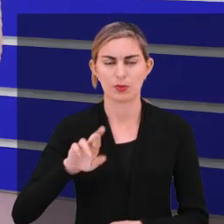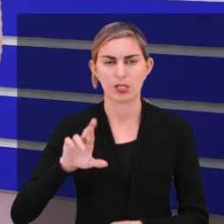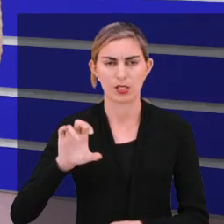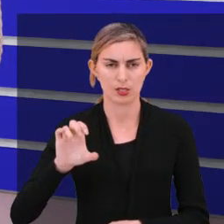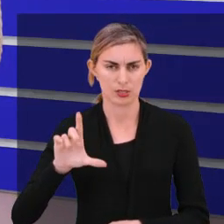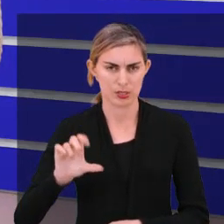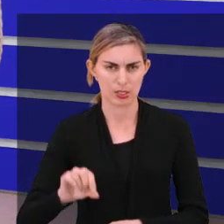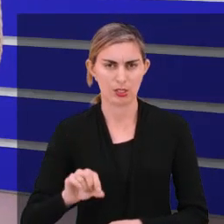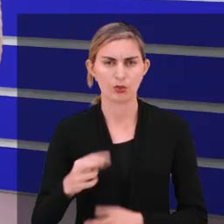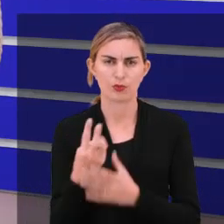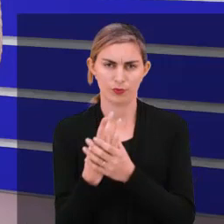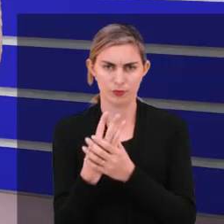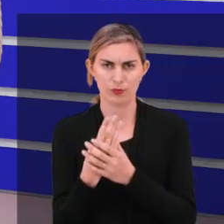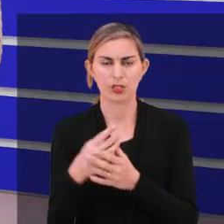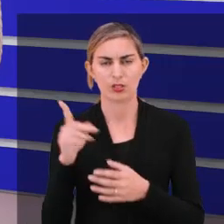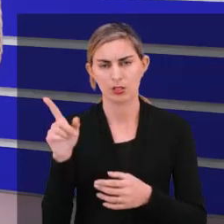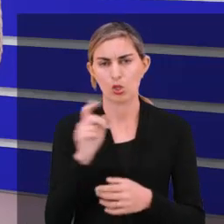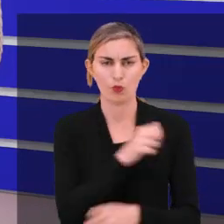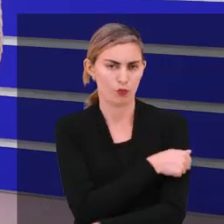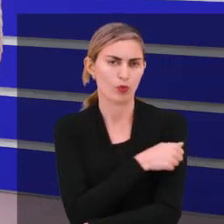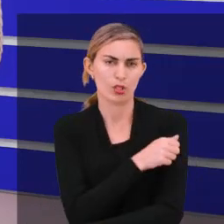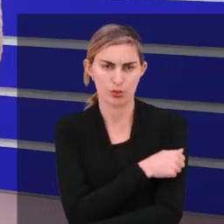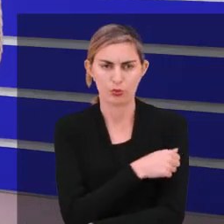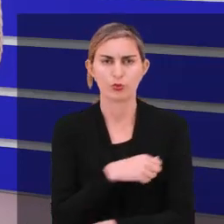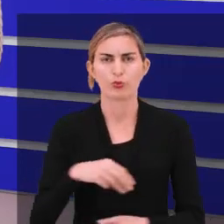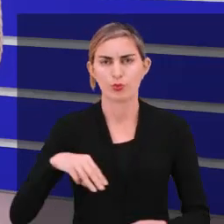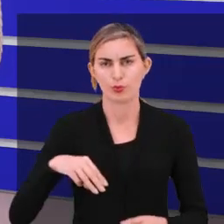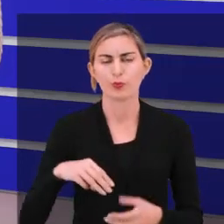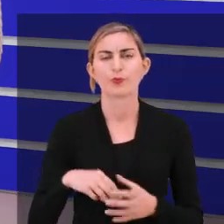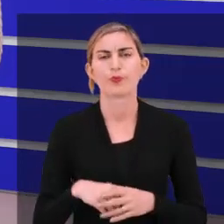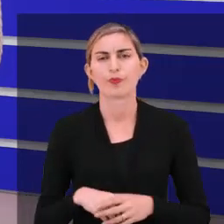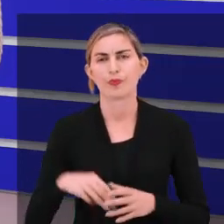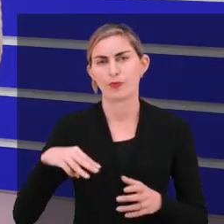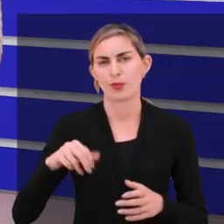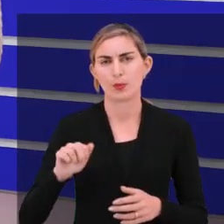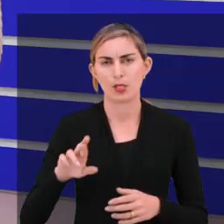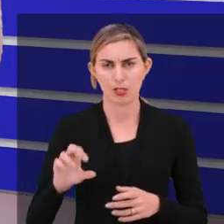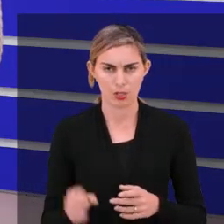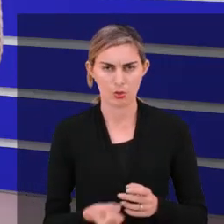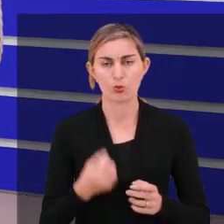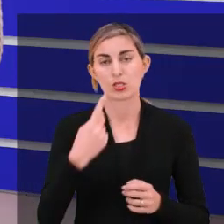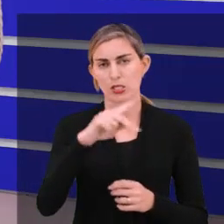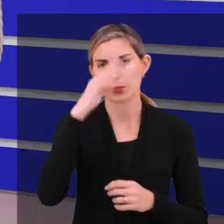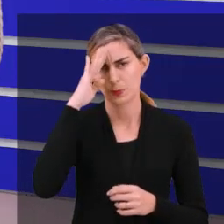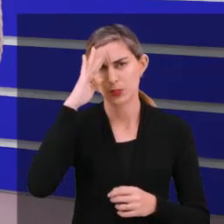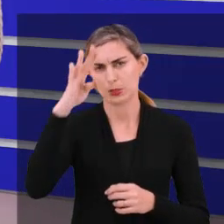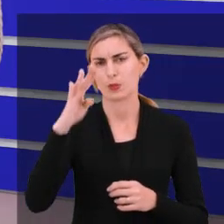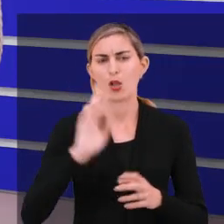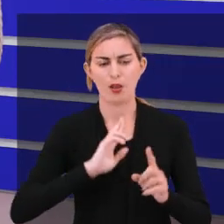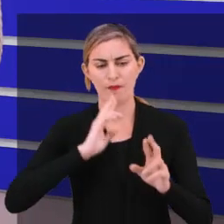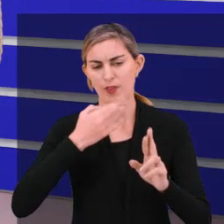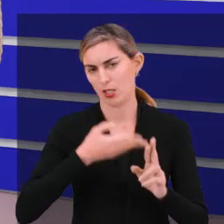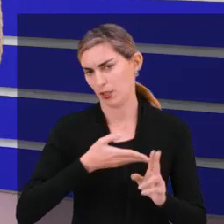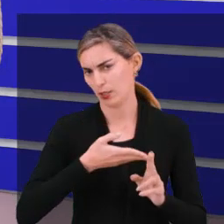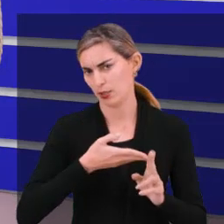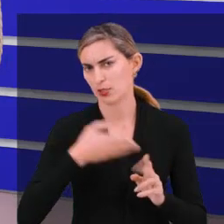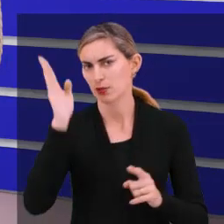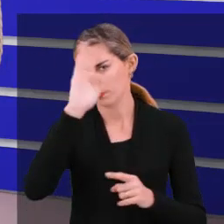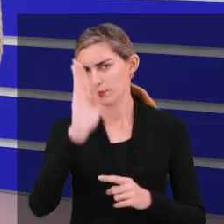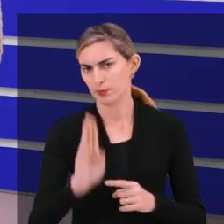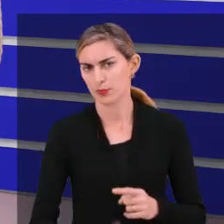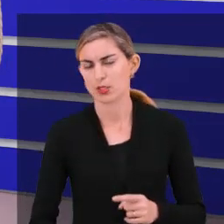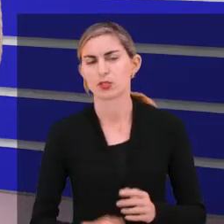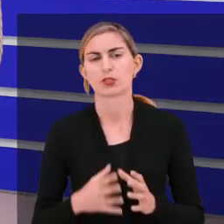Luiz Pelizzoli, da Universidade Federal, foi aluno do Marshall Rosenberg, e ele é um dos principais referências no Brasil,